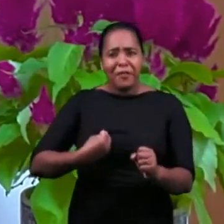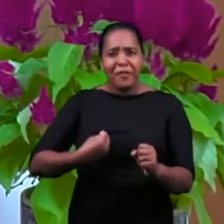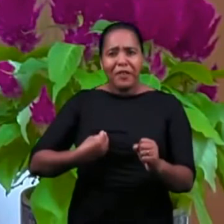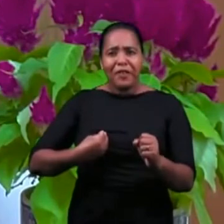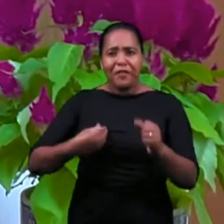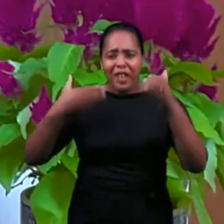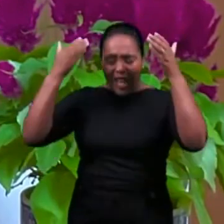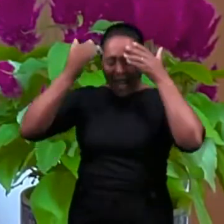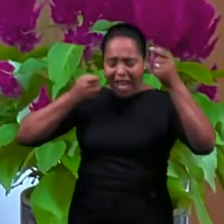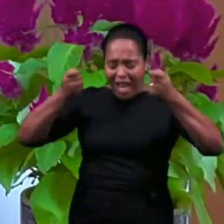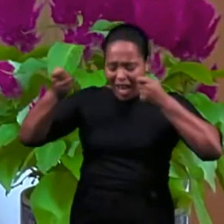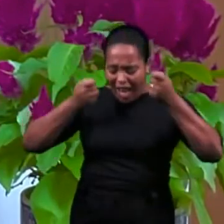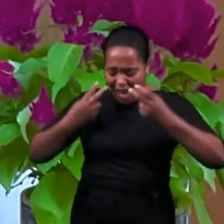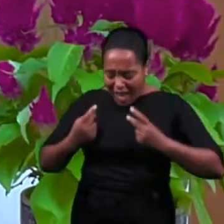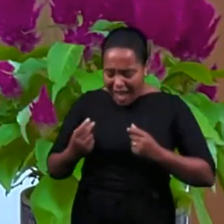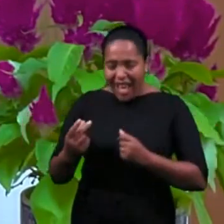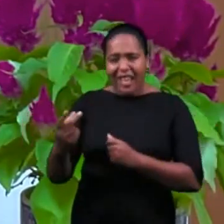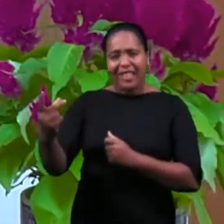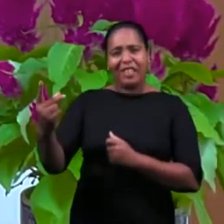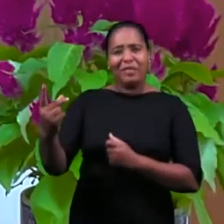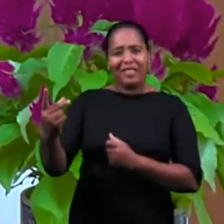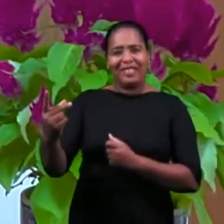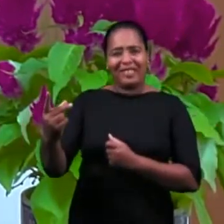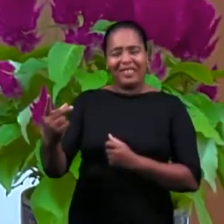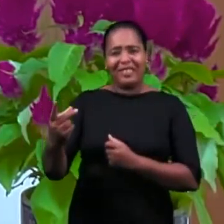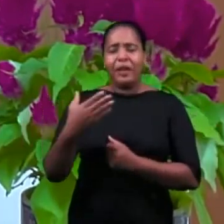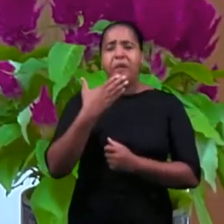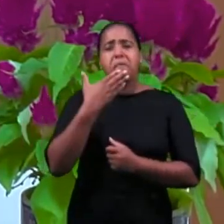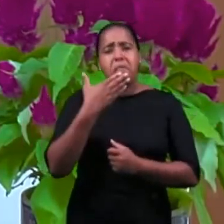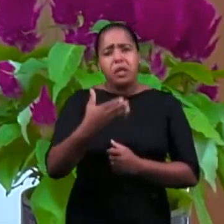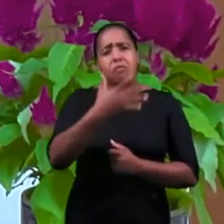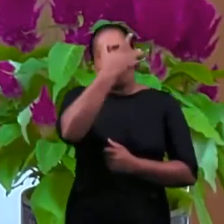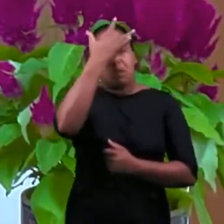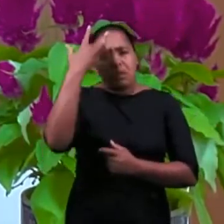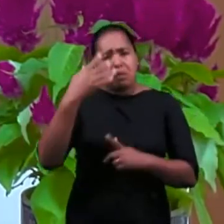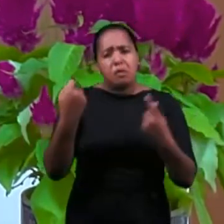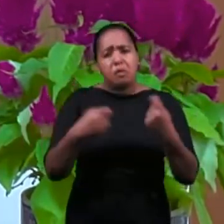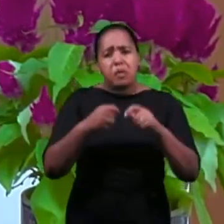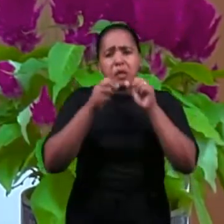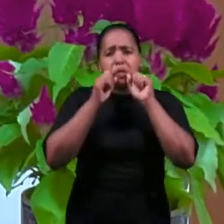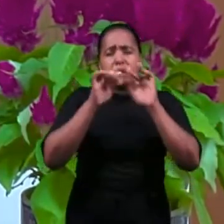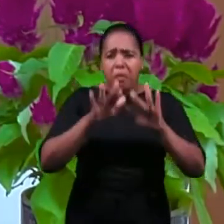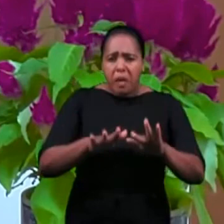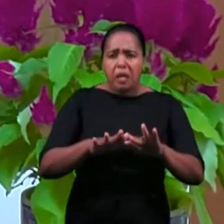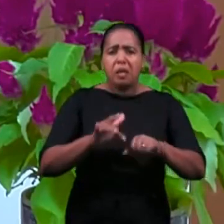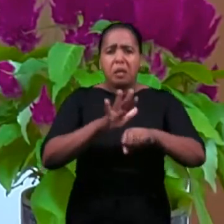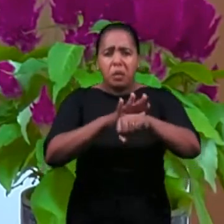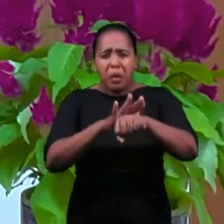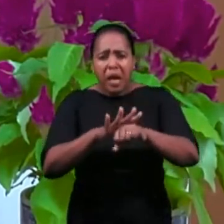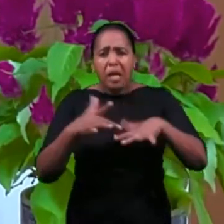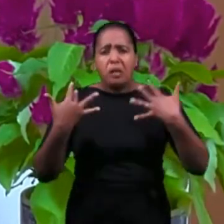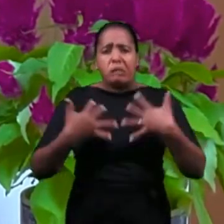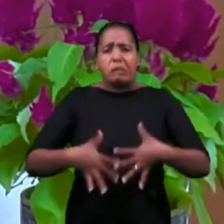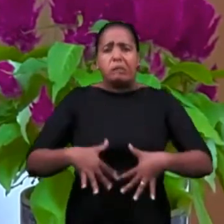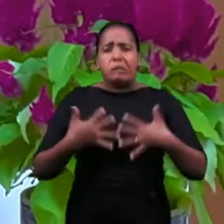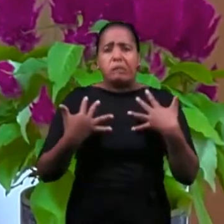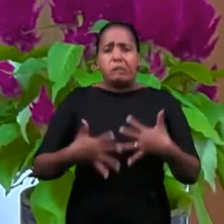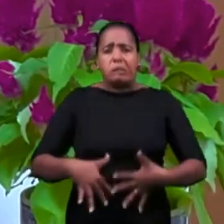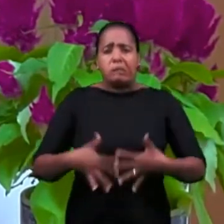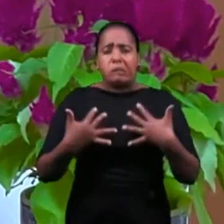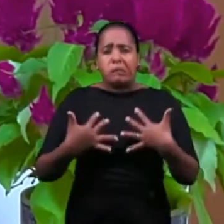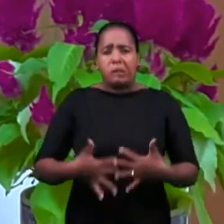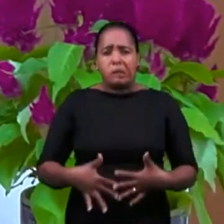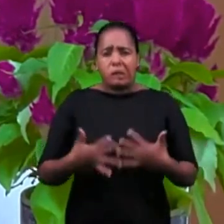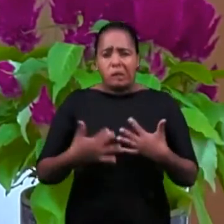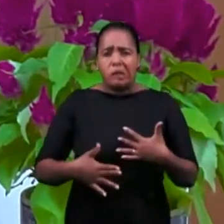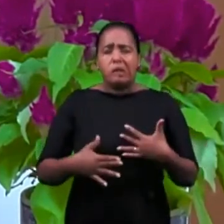para todo sempre. Assim, pedimos pelos necessitados, por aqueles que estão doentes, aflitos, perderam